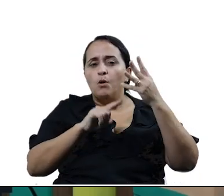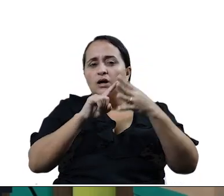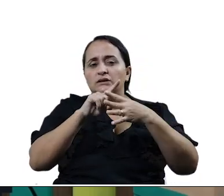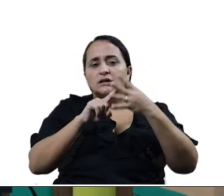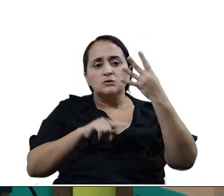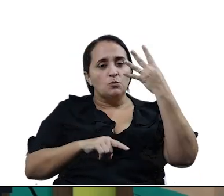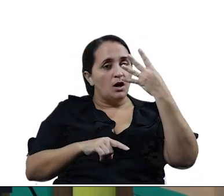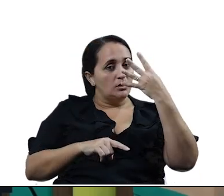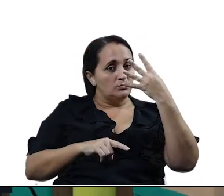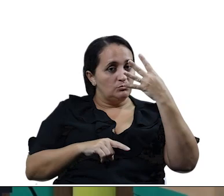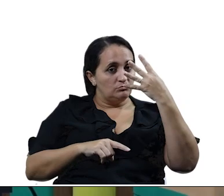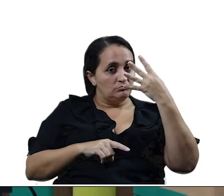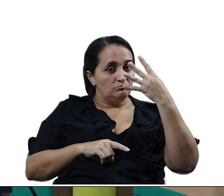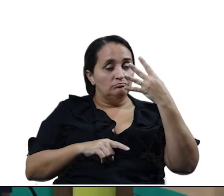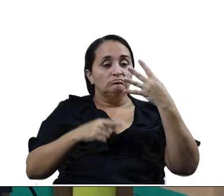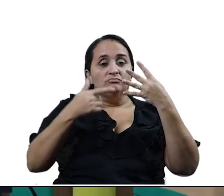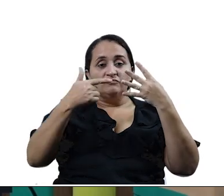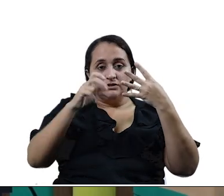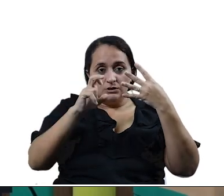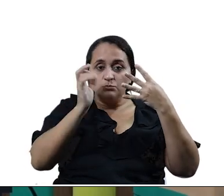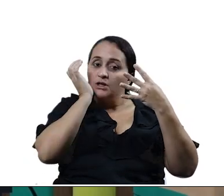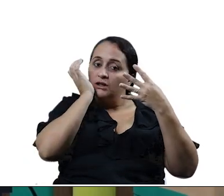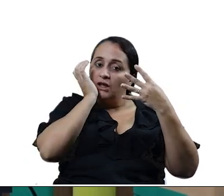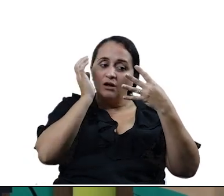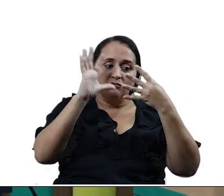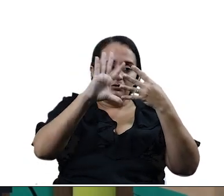R$1, 4 moedas, tá bom?